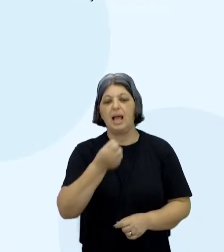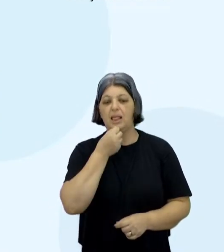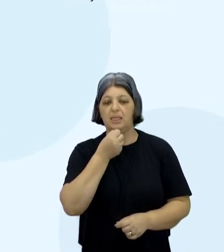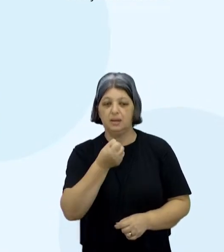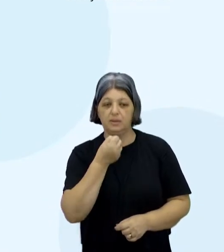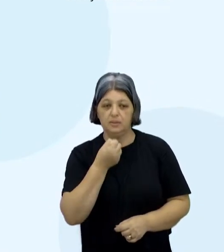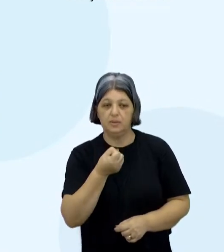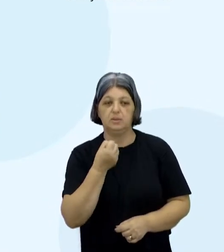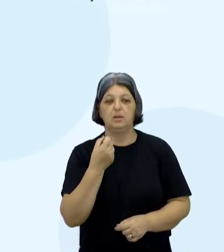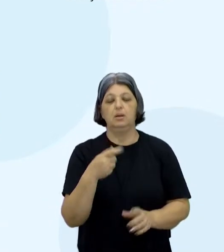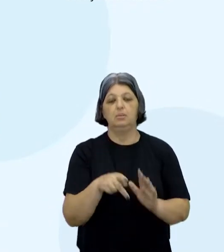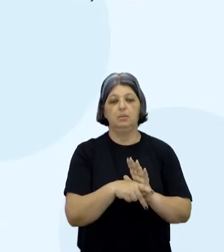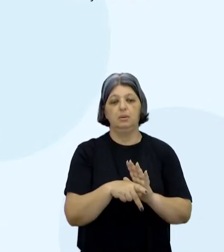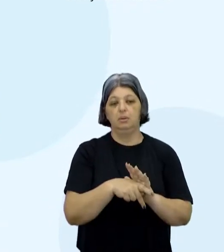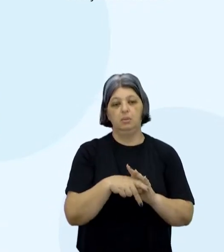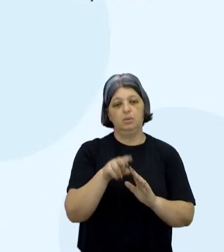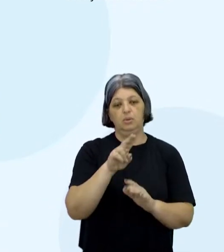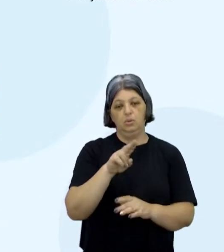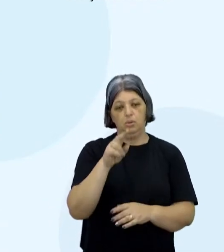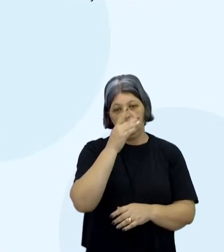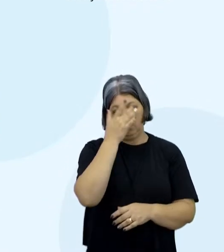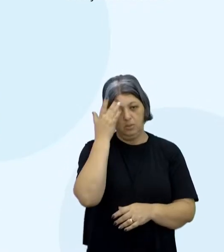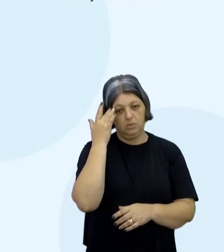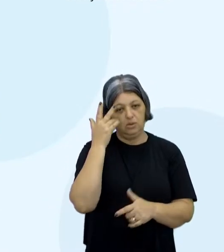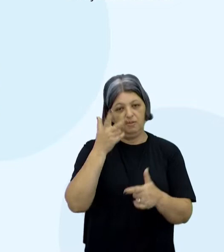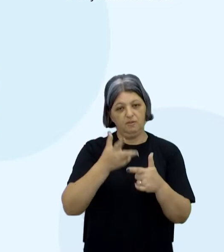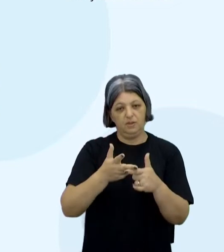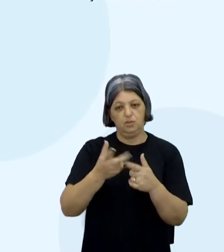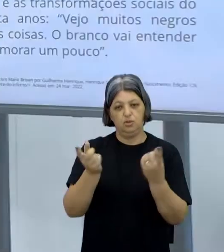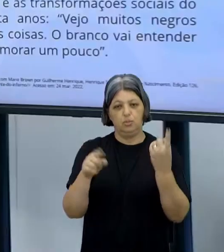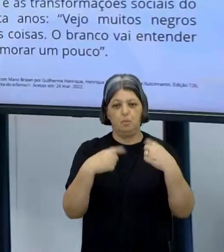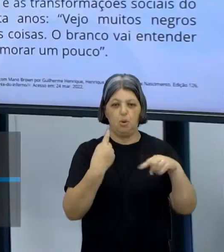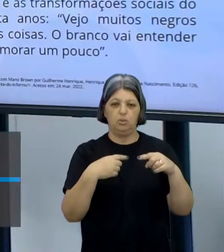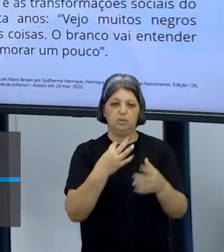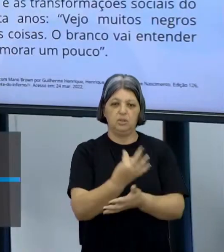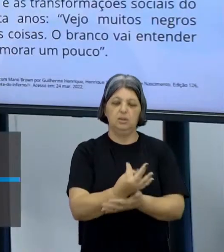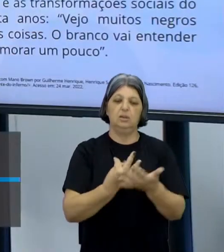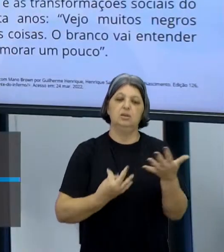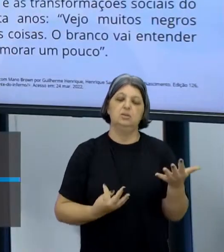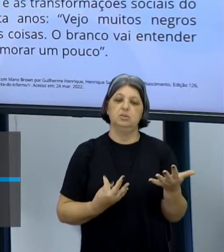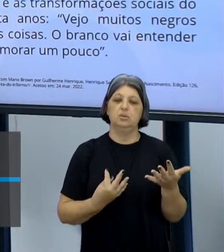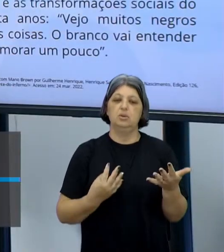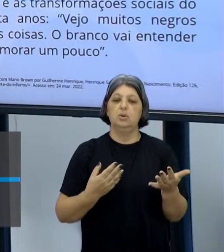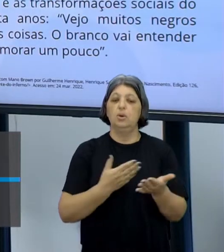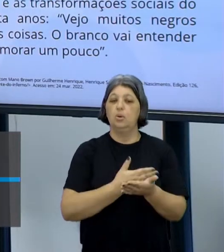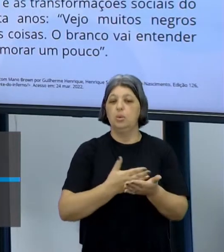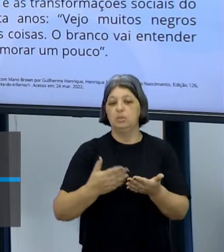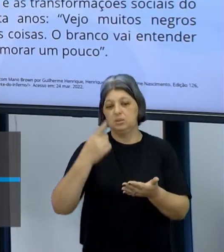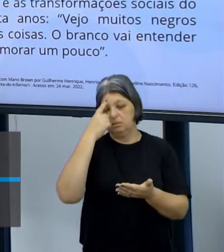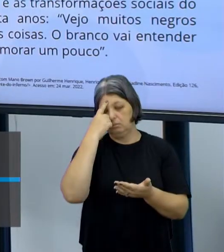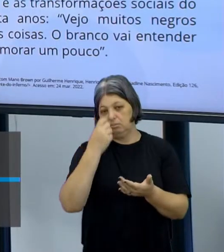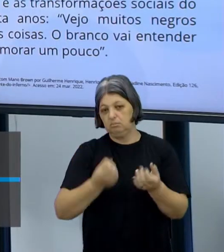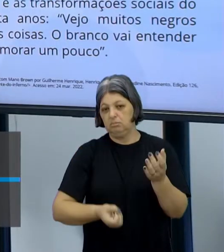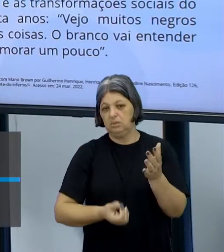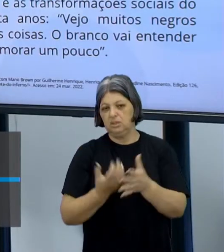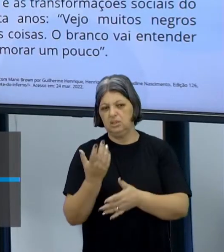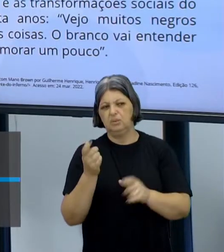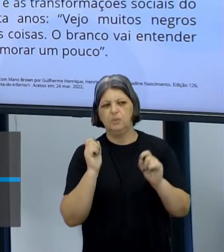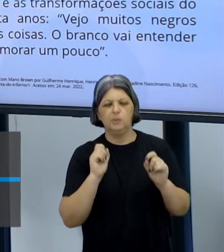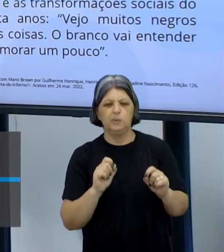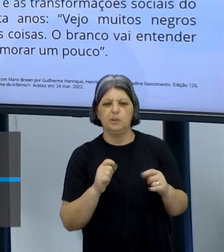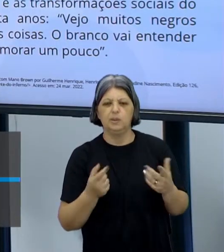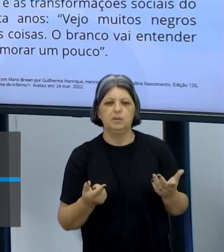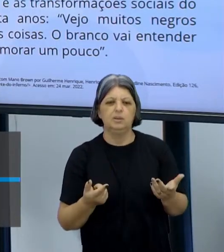Mano Brown, vídeo, música e texto, a gente ia começar a criar aí hipóteses, né, de quem